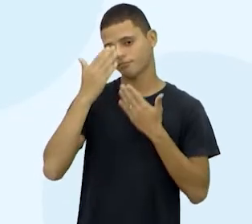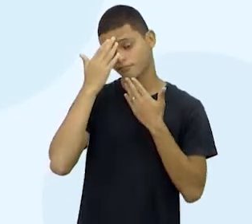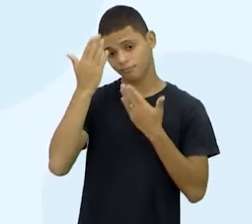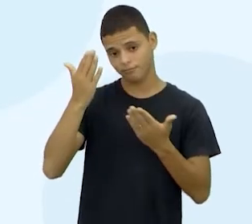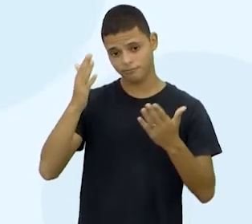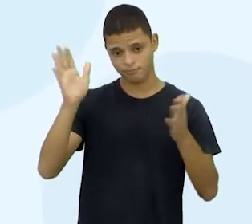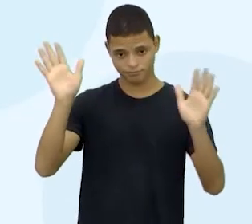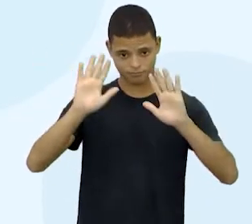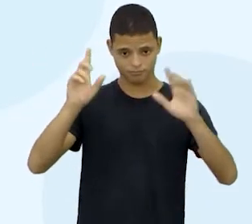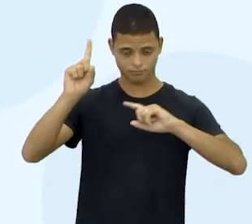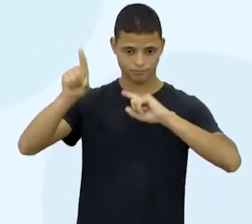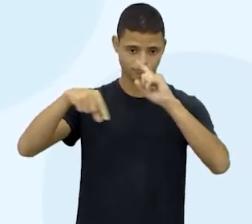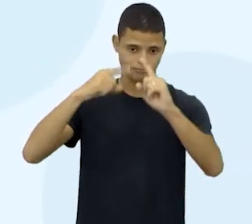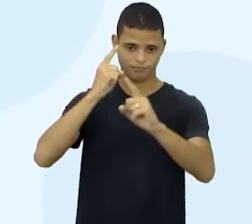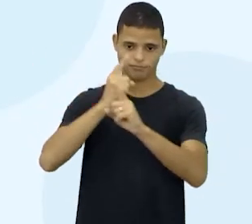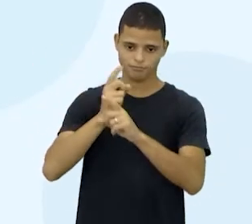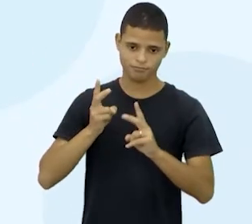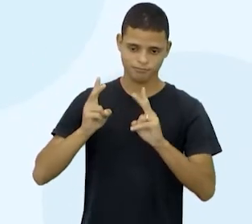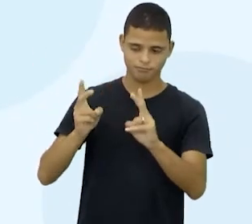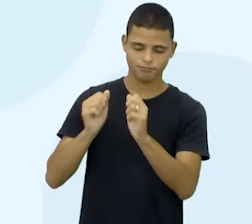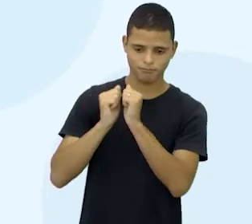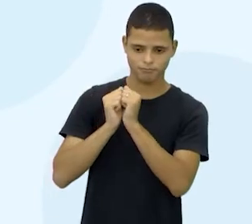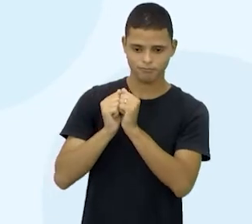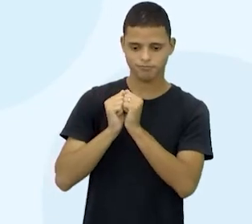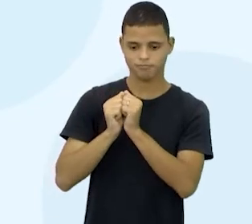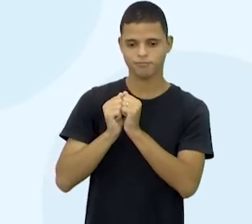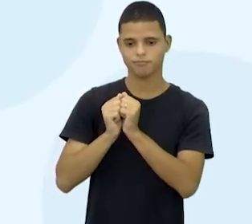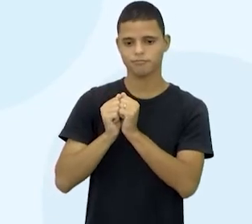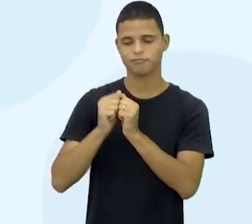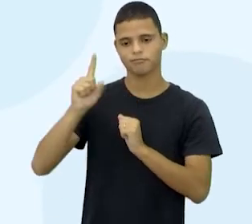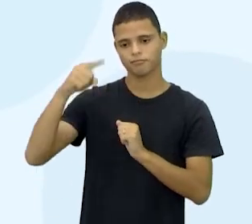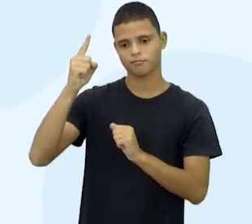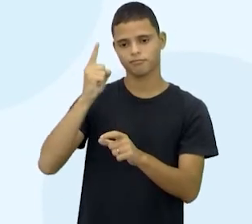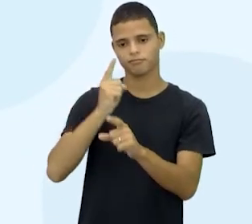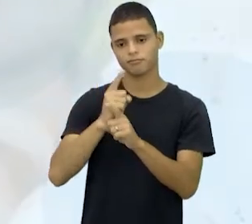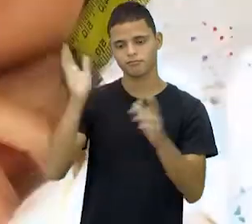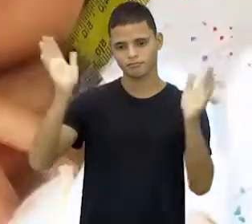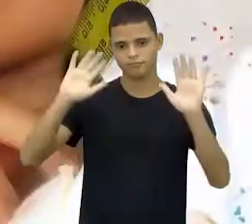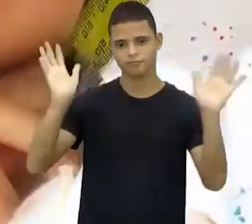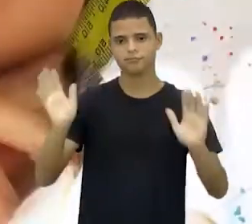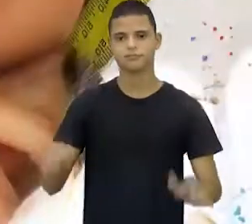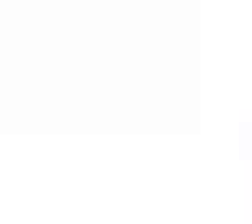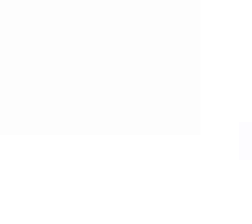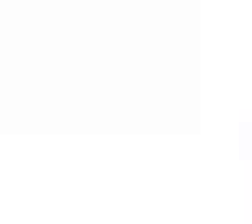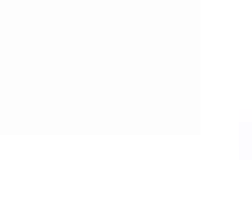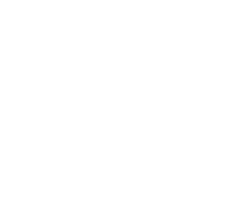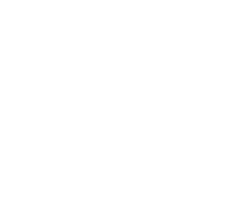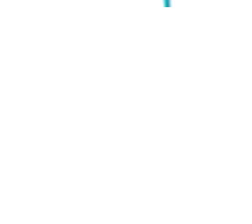gente. Obrigado pela participação de vocês. Continuem conosco. Até a próxima aula. Tchau, tchau.